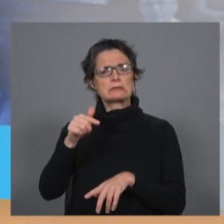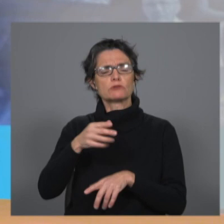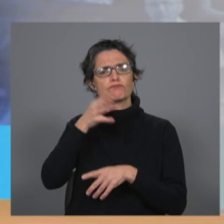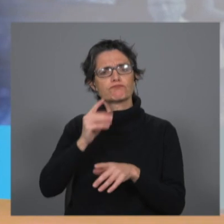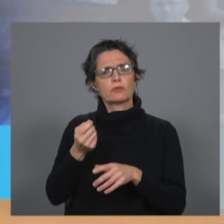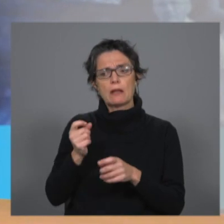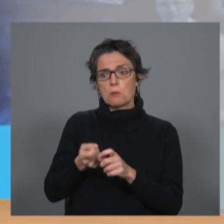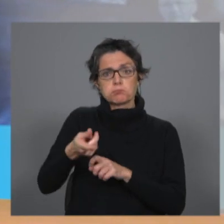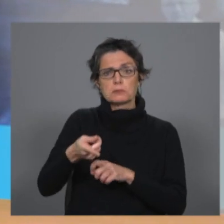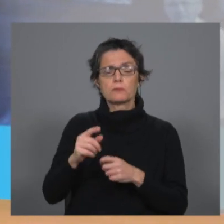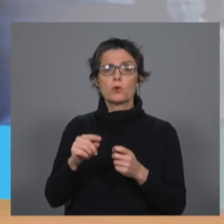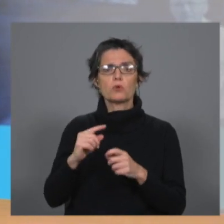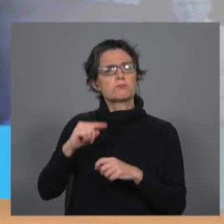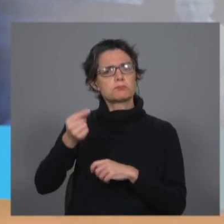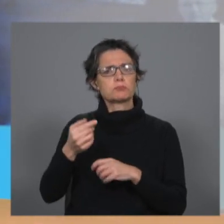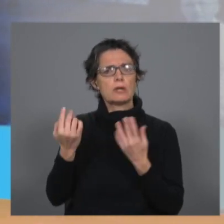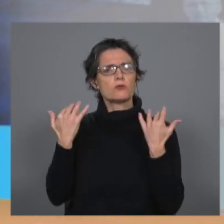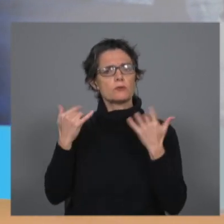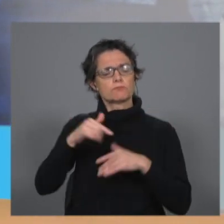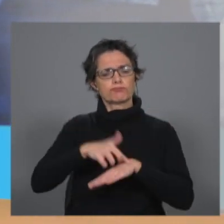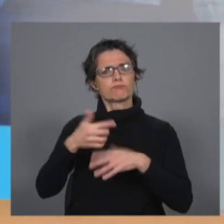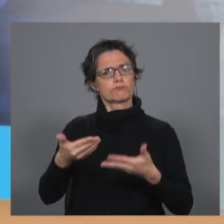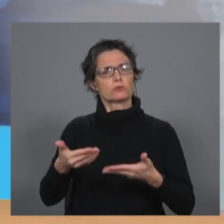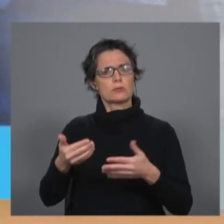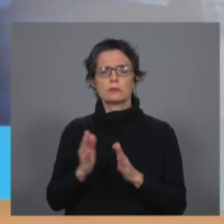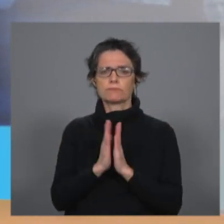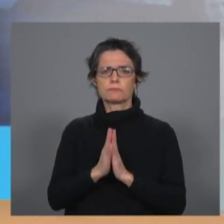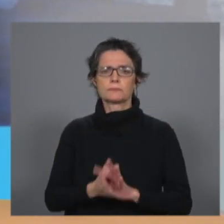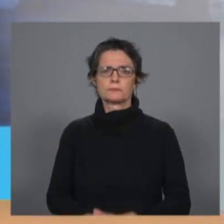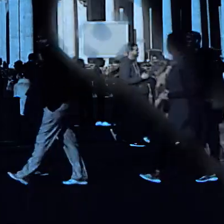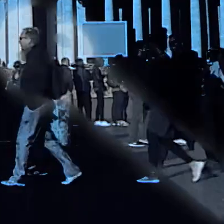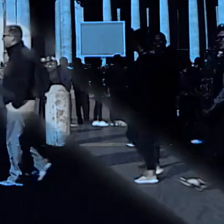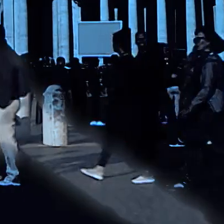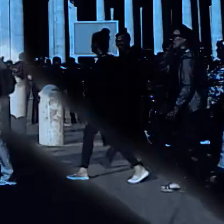de instantes, logo após os temas da atualidade religiosa.